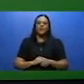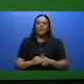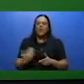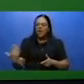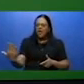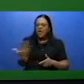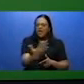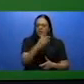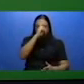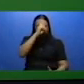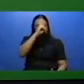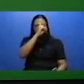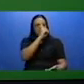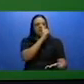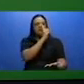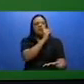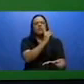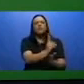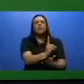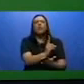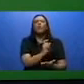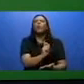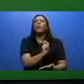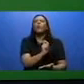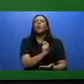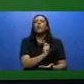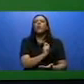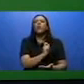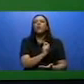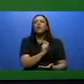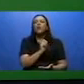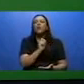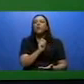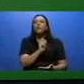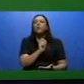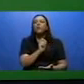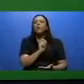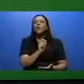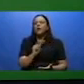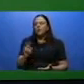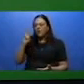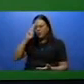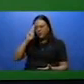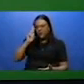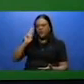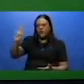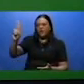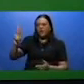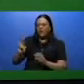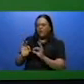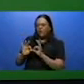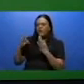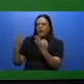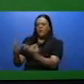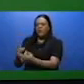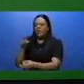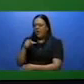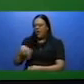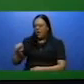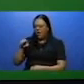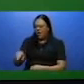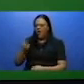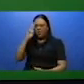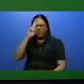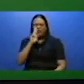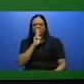eram tomadas por quem? As decisões eram tomadas pelo chefe das famílias. Então, quem tomava as